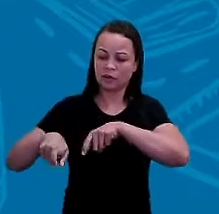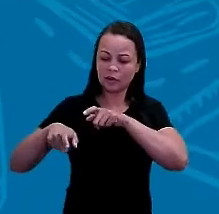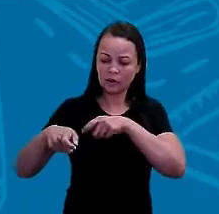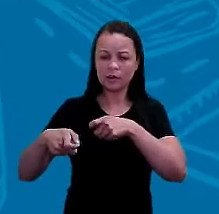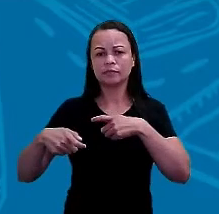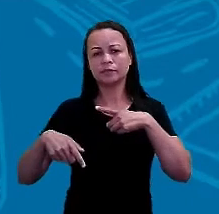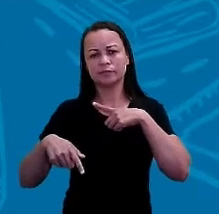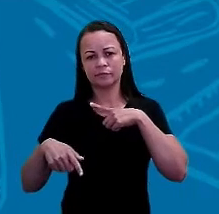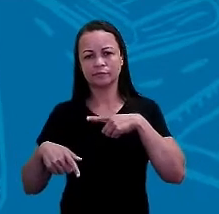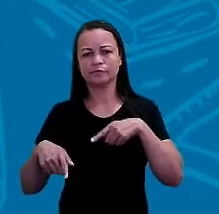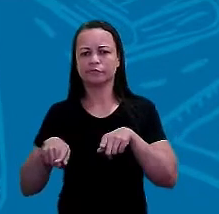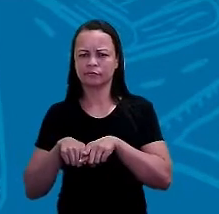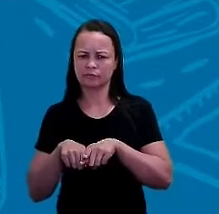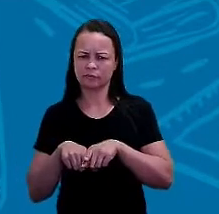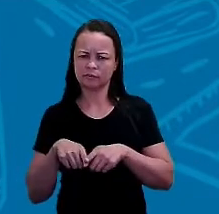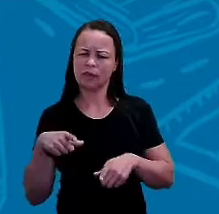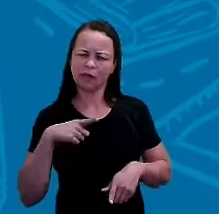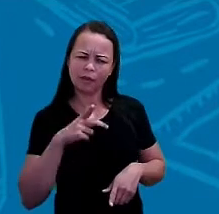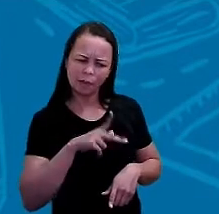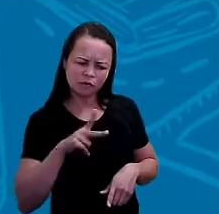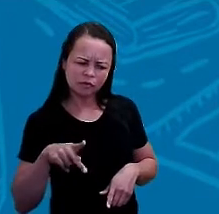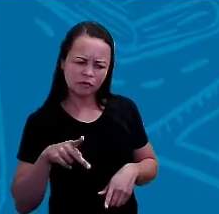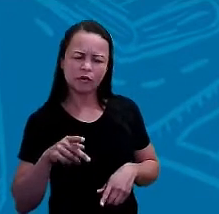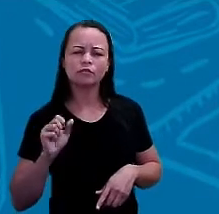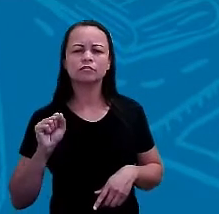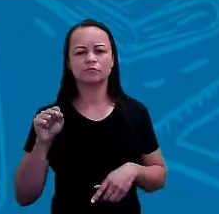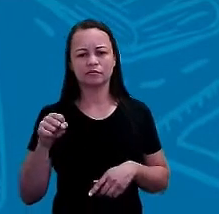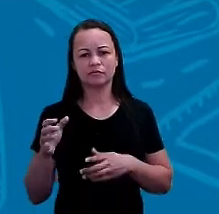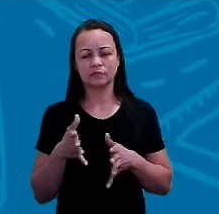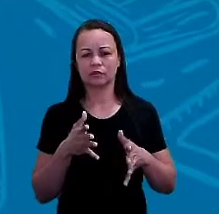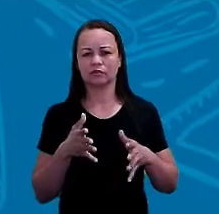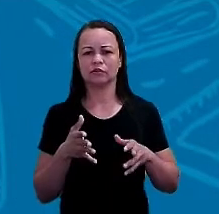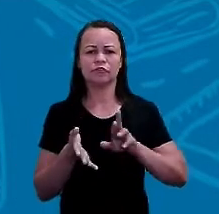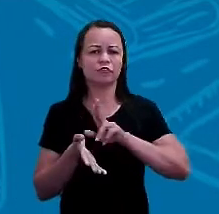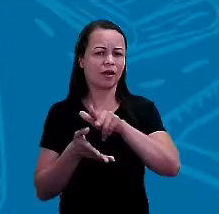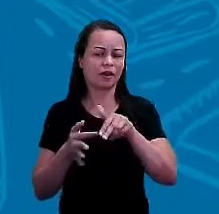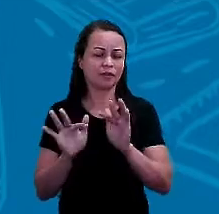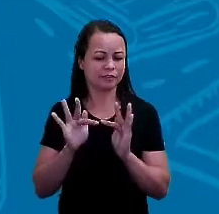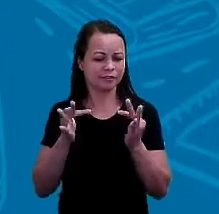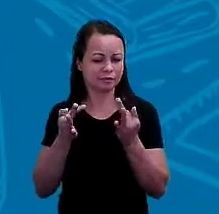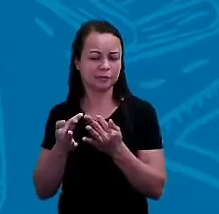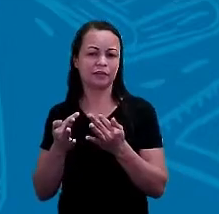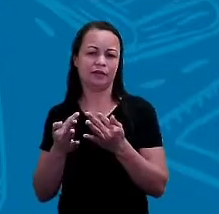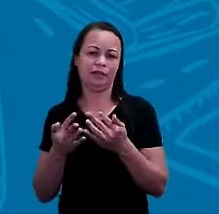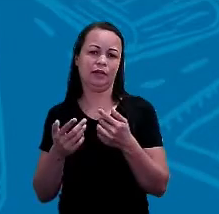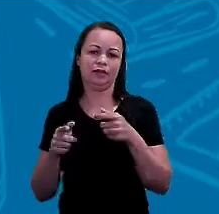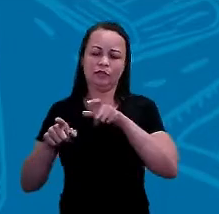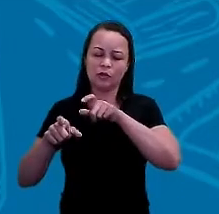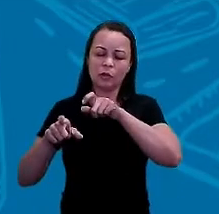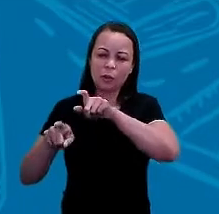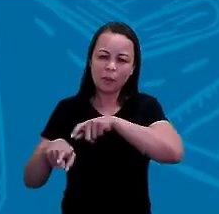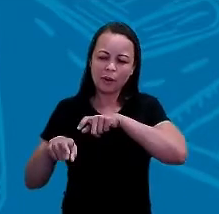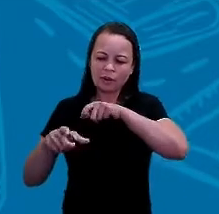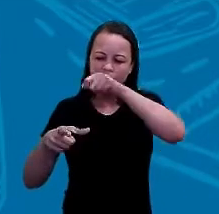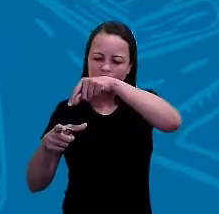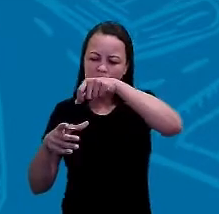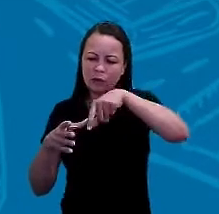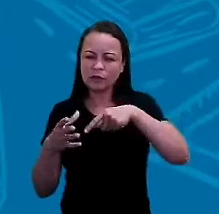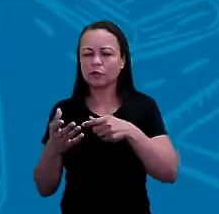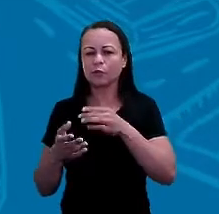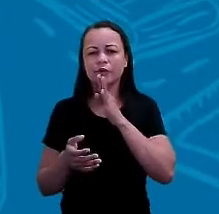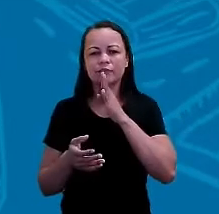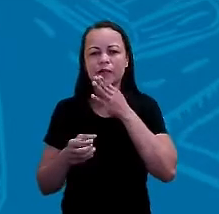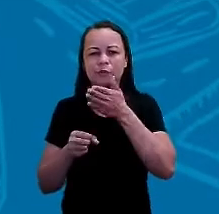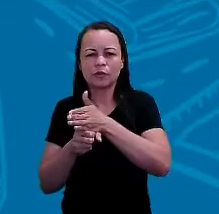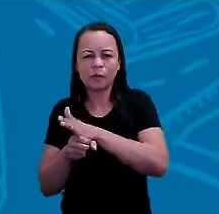também tem. Professor, o campo de comércio tem. Quantas famílias não dependem do planteio e cultivo, exemplo, da mandioca,